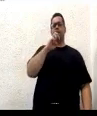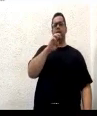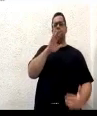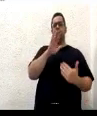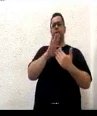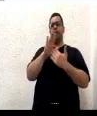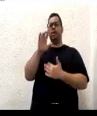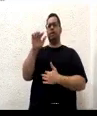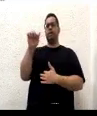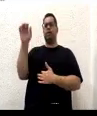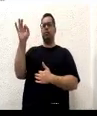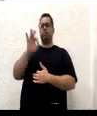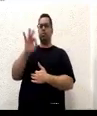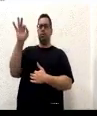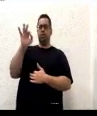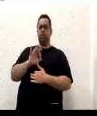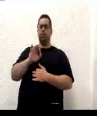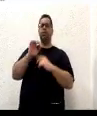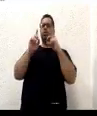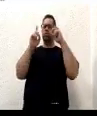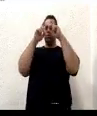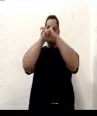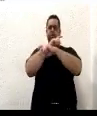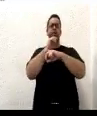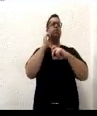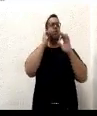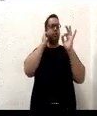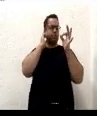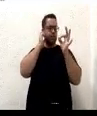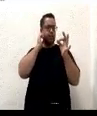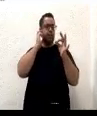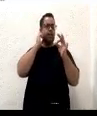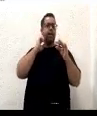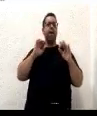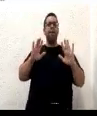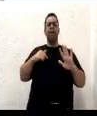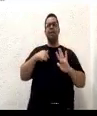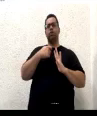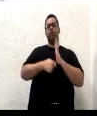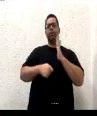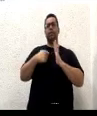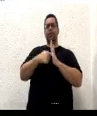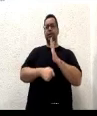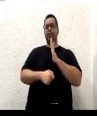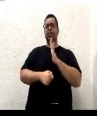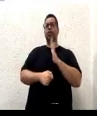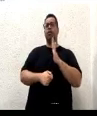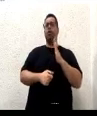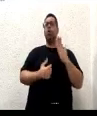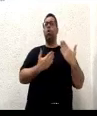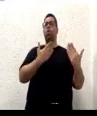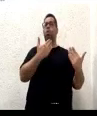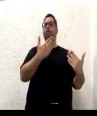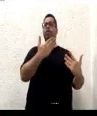5 a 7%. Sei que está difícil aí, que caiu a arrecadação, mas a gente está brigando aí, conversando com o Executivo, para